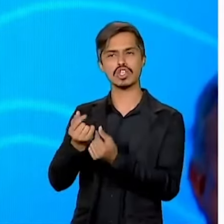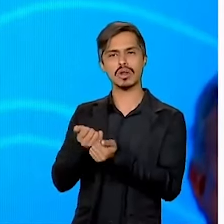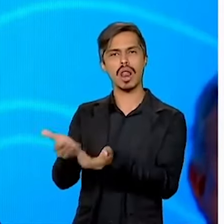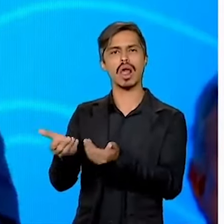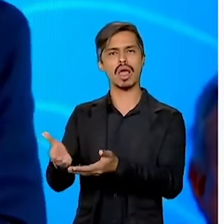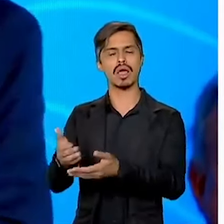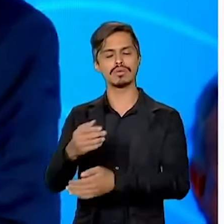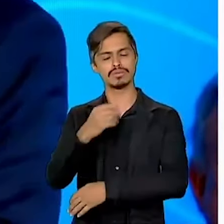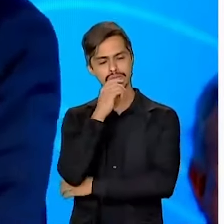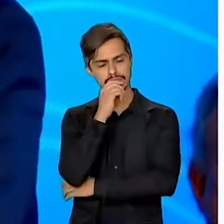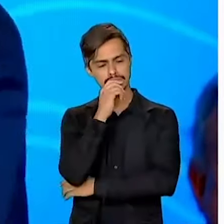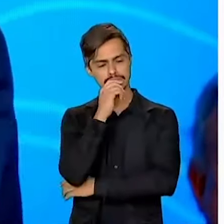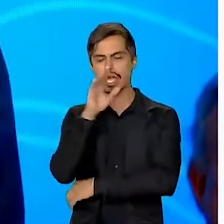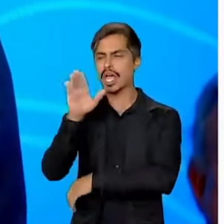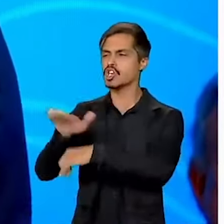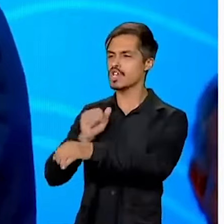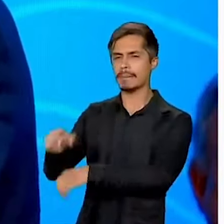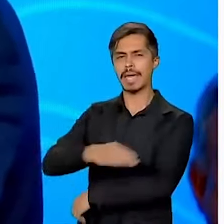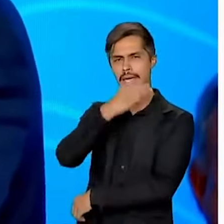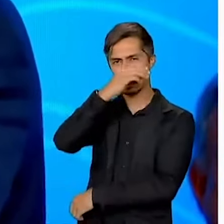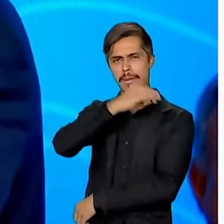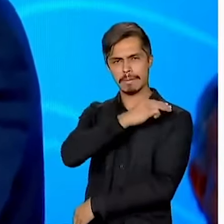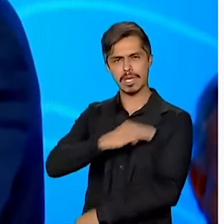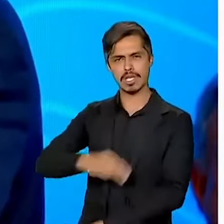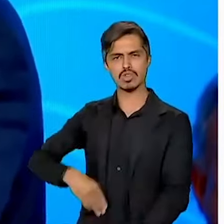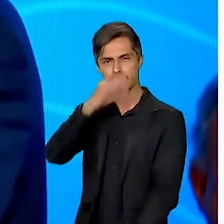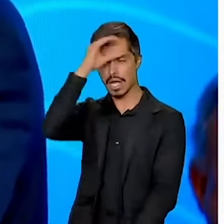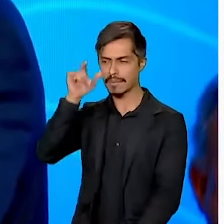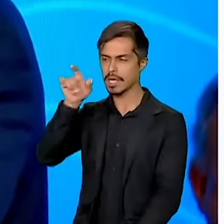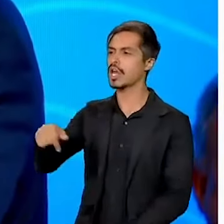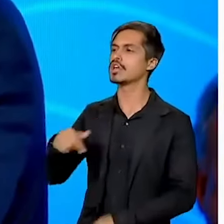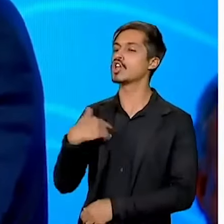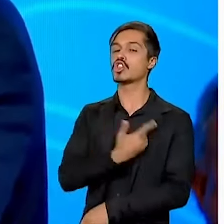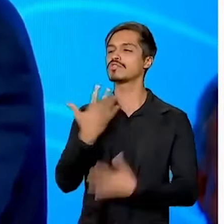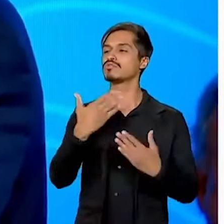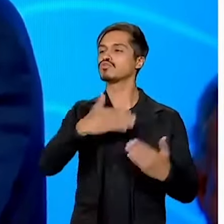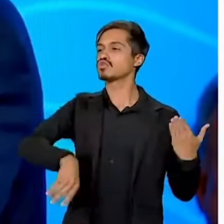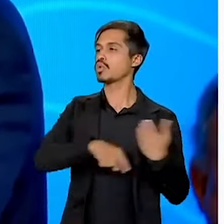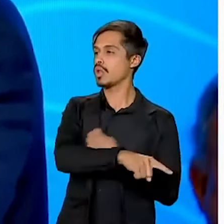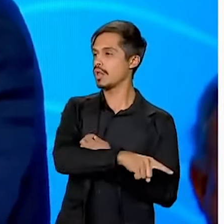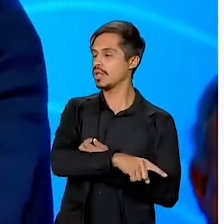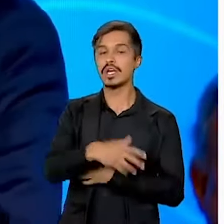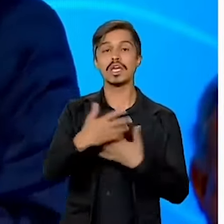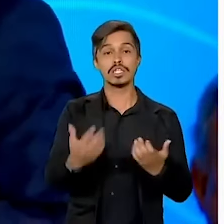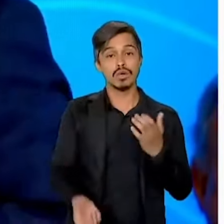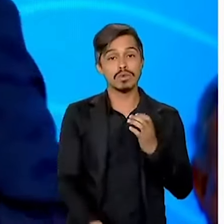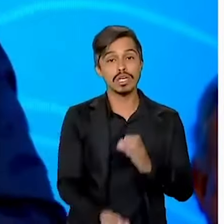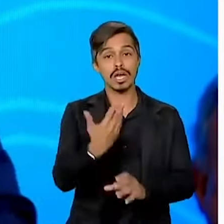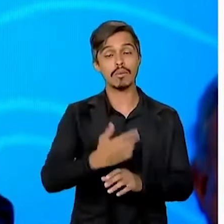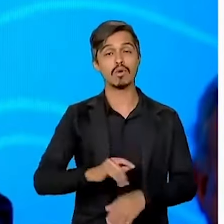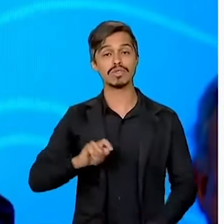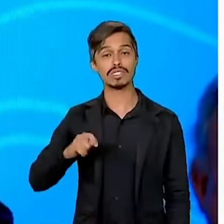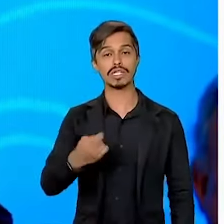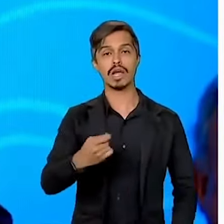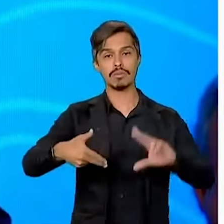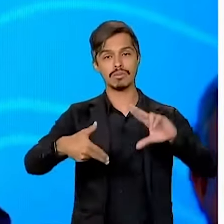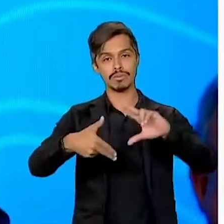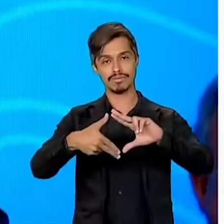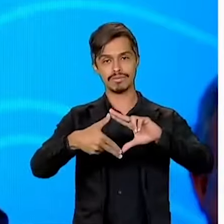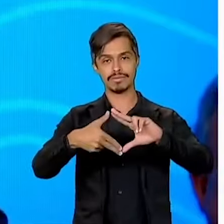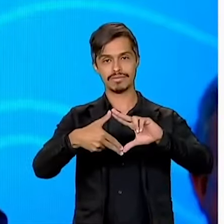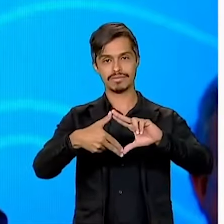Chamei o ministro Camilo Santana e falei, nós não vamos permitir isso. E criamos uma coisa chamada pé de meia.